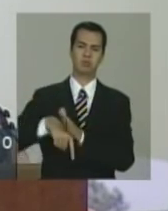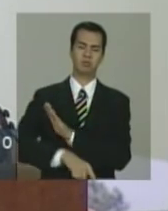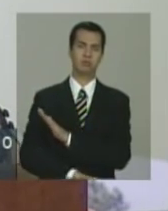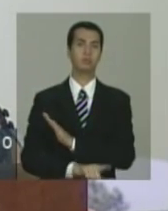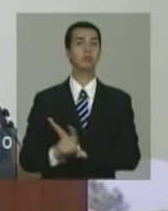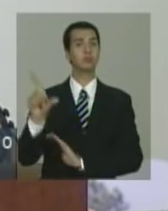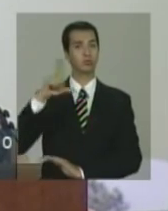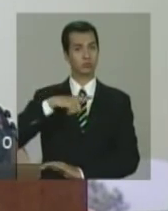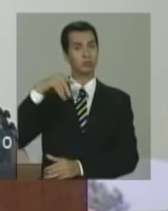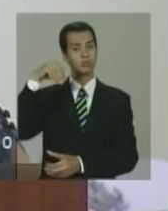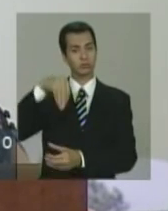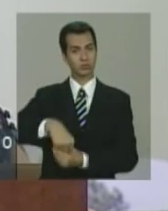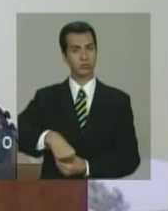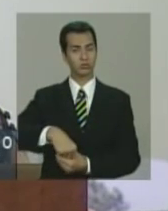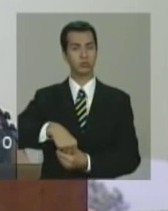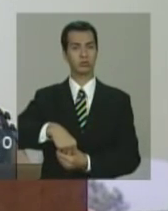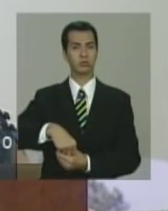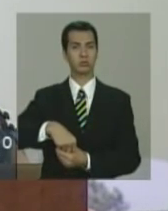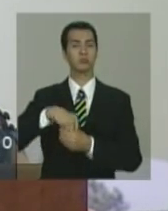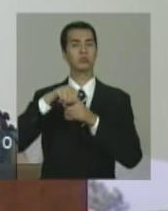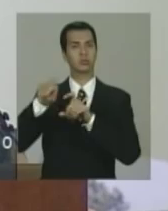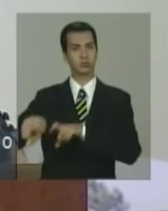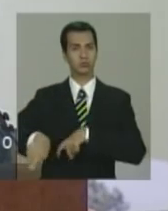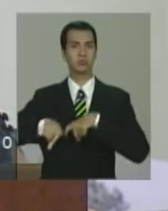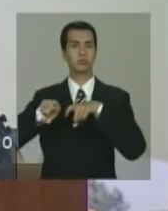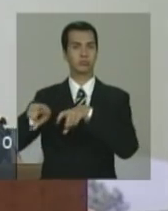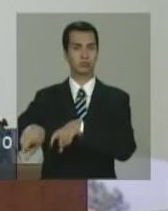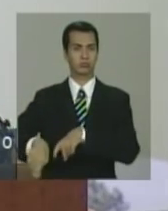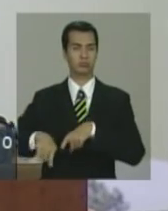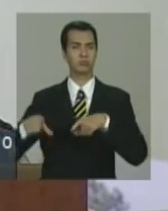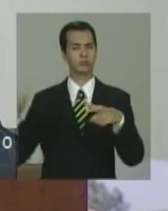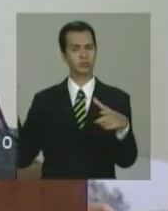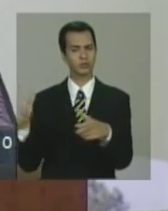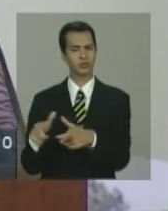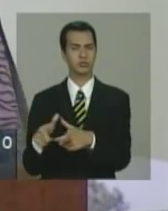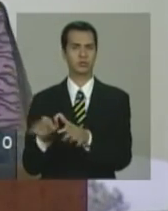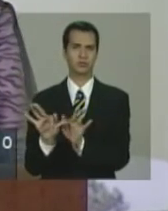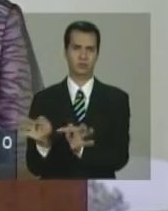está basicamente nessas condições,